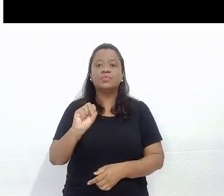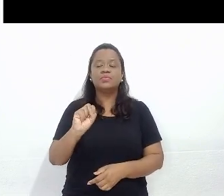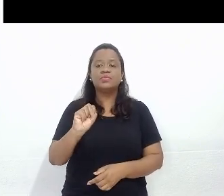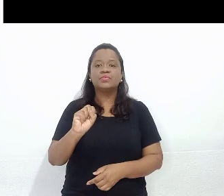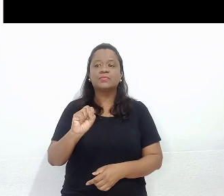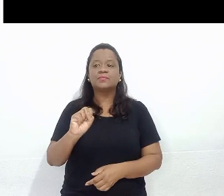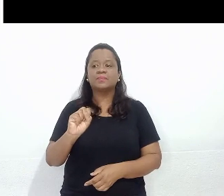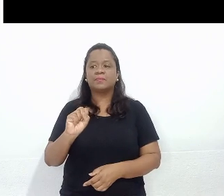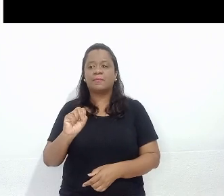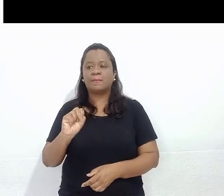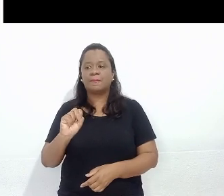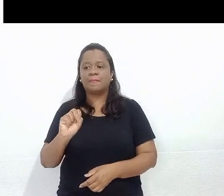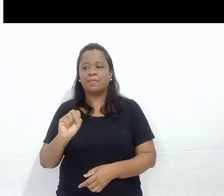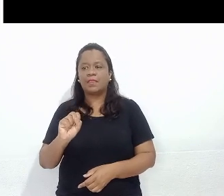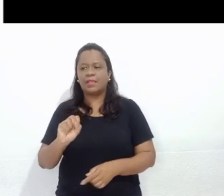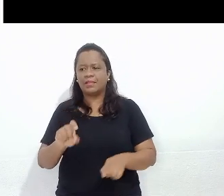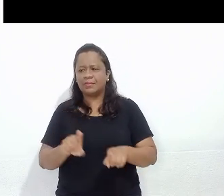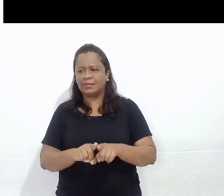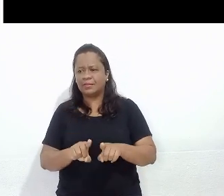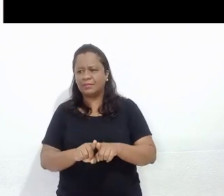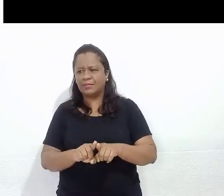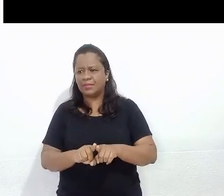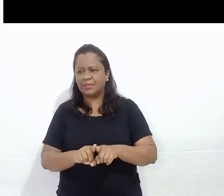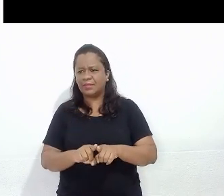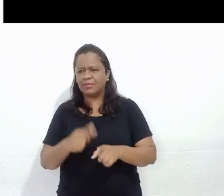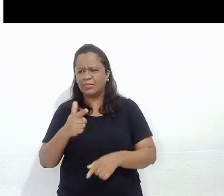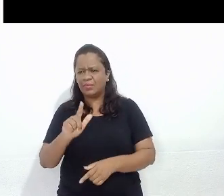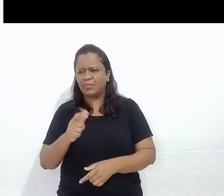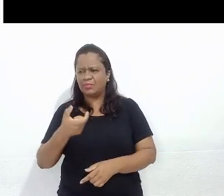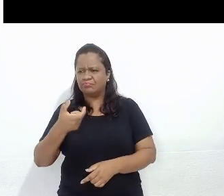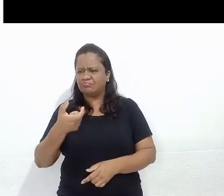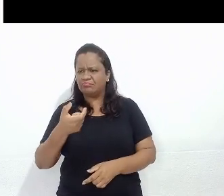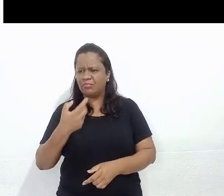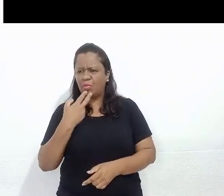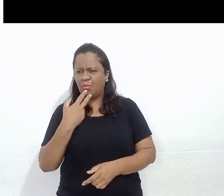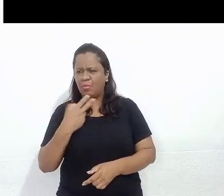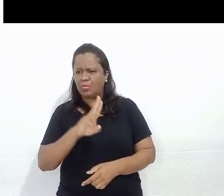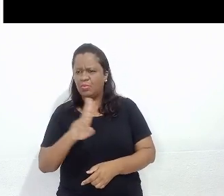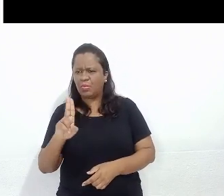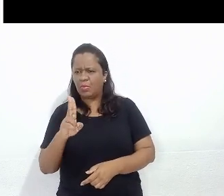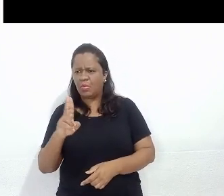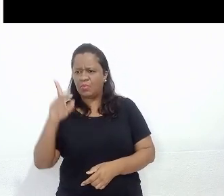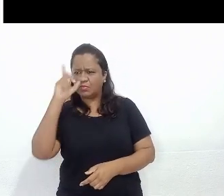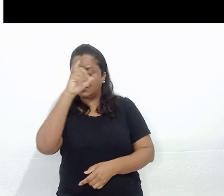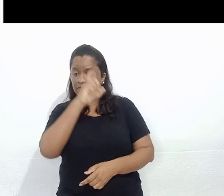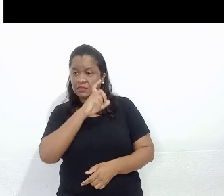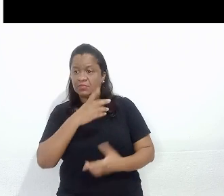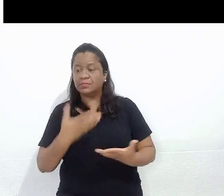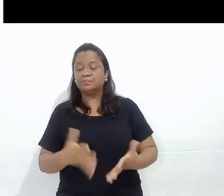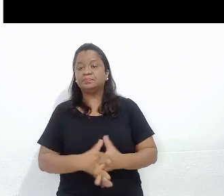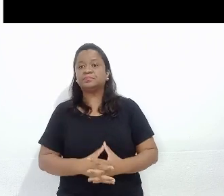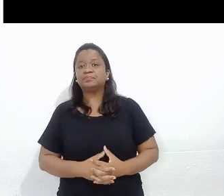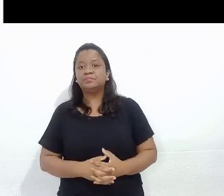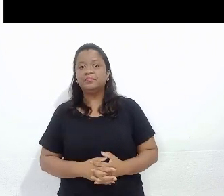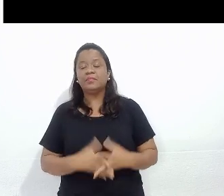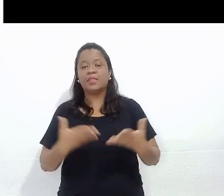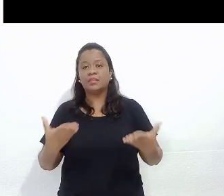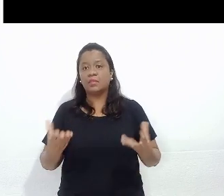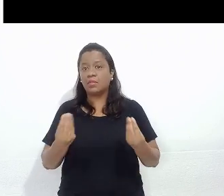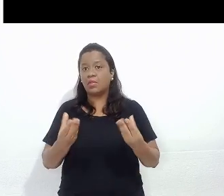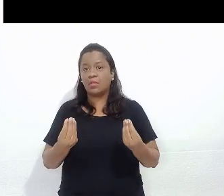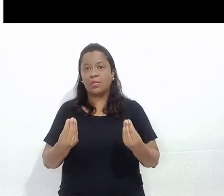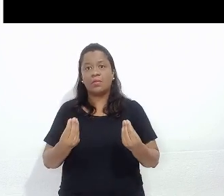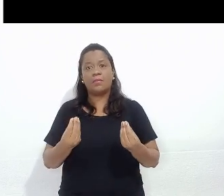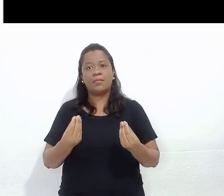é um nome difícil de falar, Sven Kivski. E é sempre isso, né? Porque existe muita conversa para se decidir